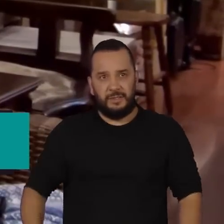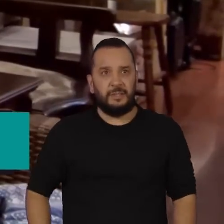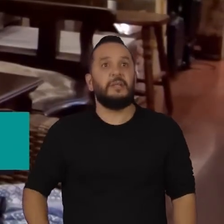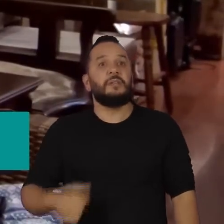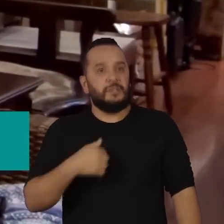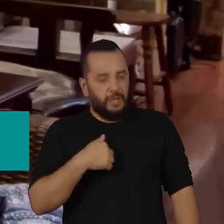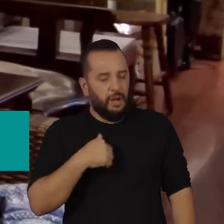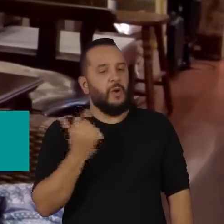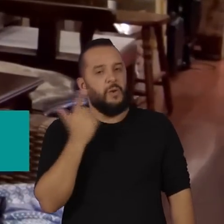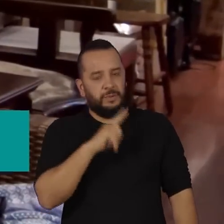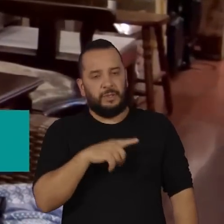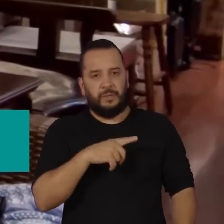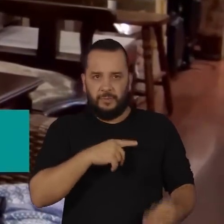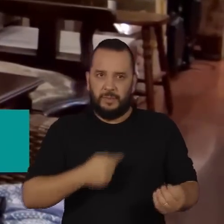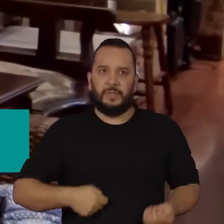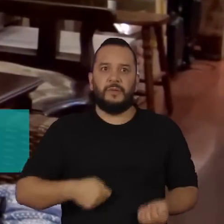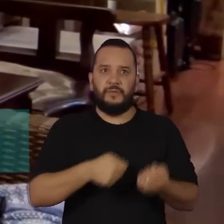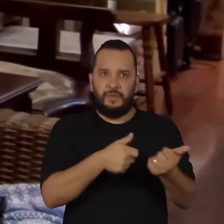Gulbenkian,